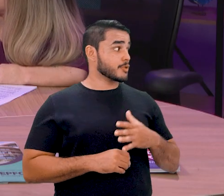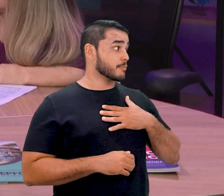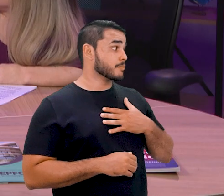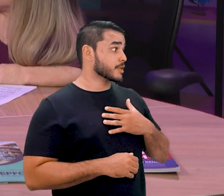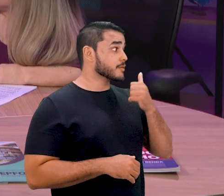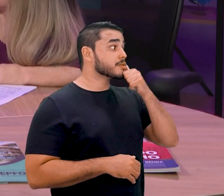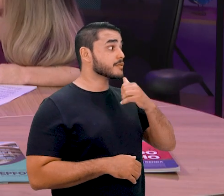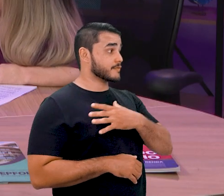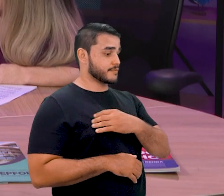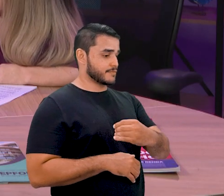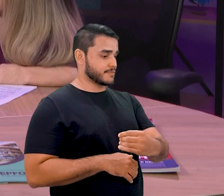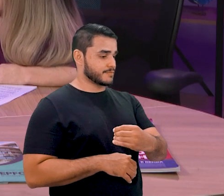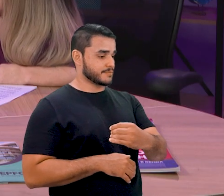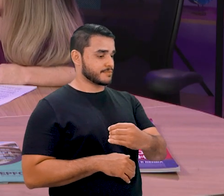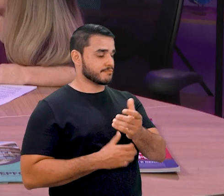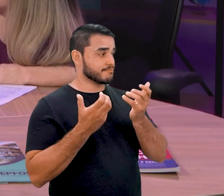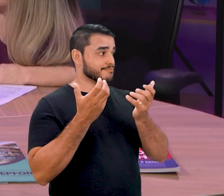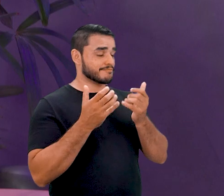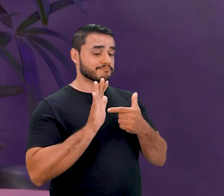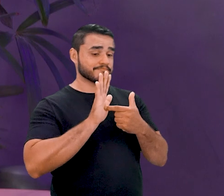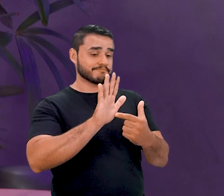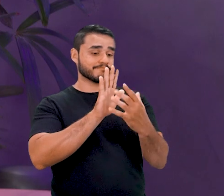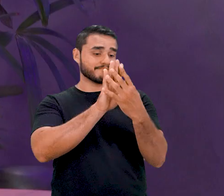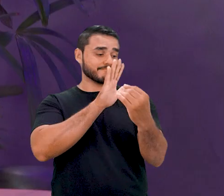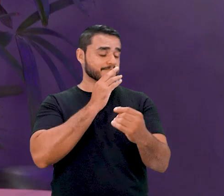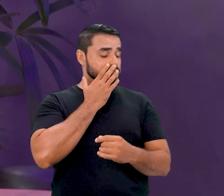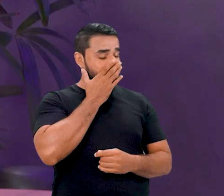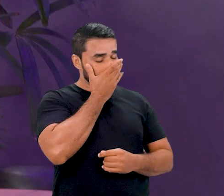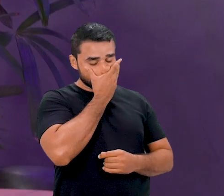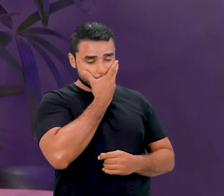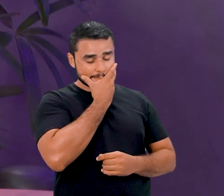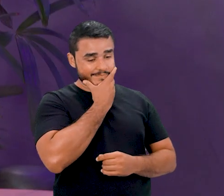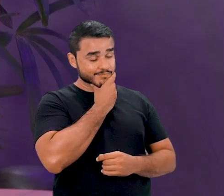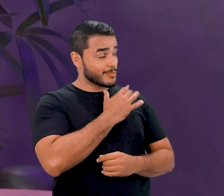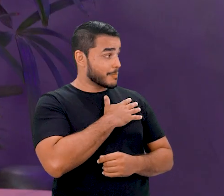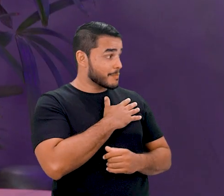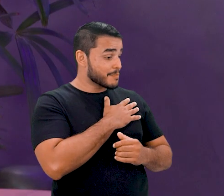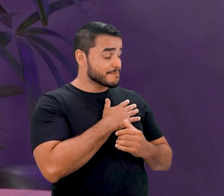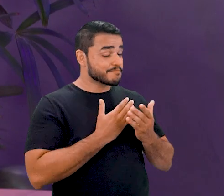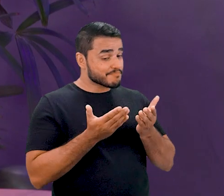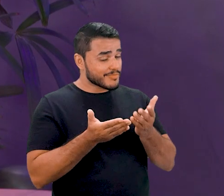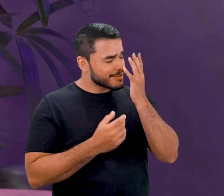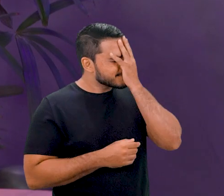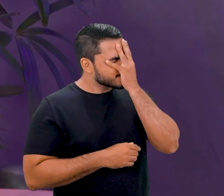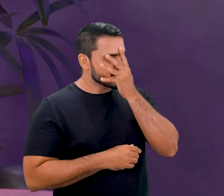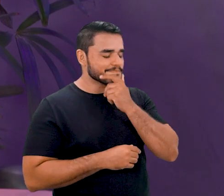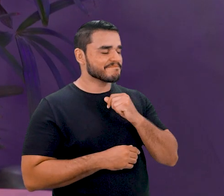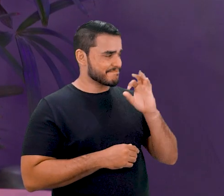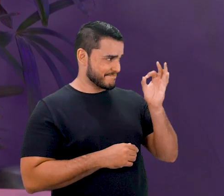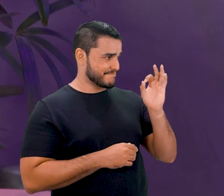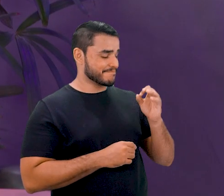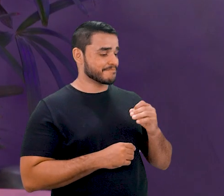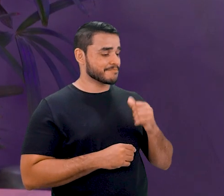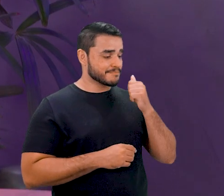filha. A minha filha... Ela é a coisa mais linda. Ela é linda, mas eu sempre digo assim que eu quero... As crianças,